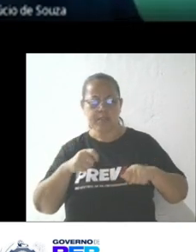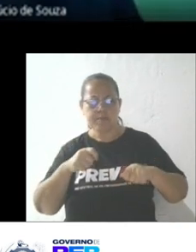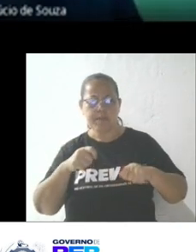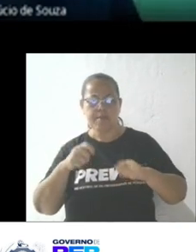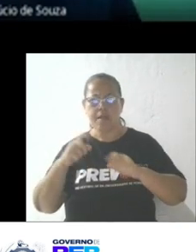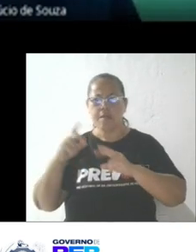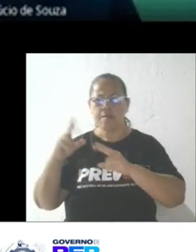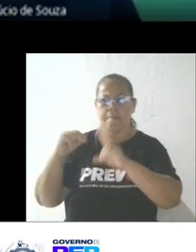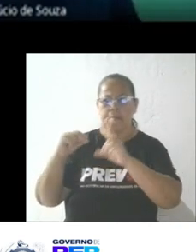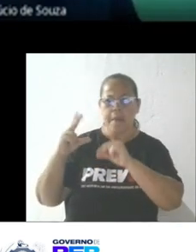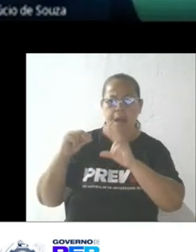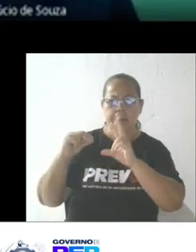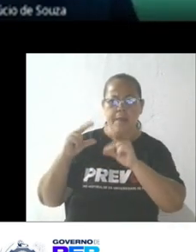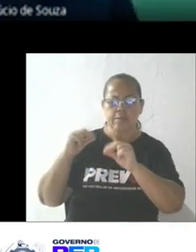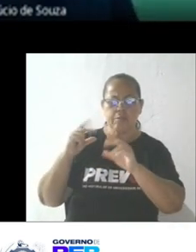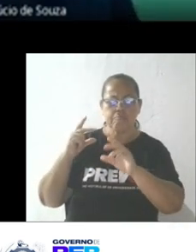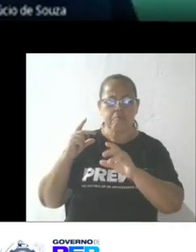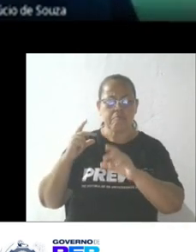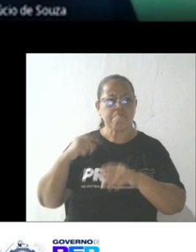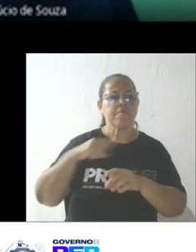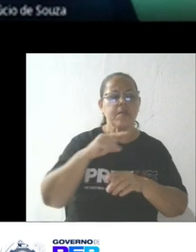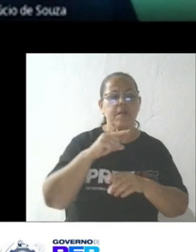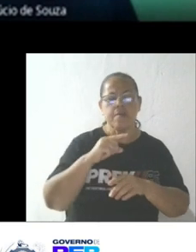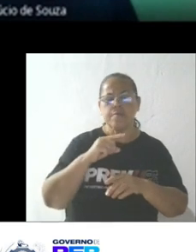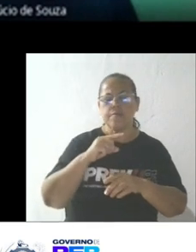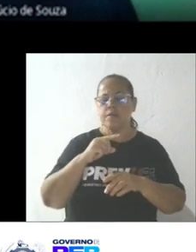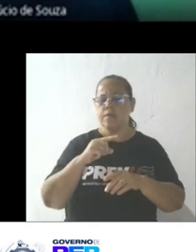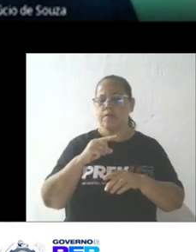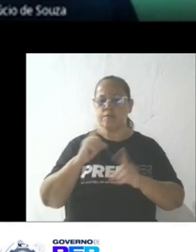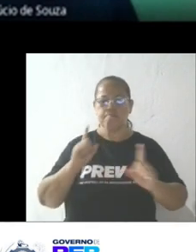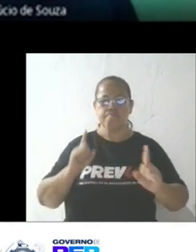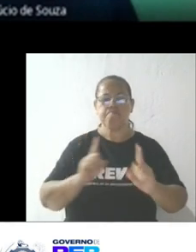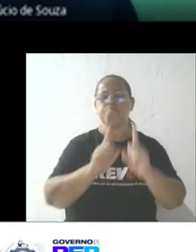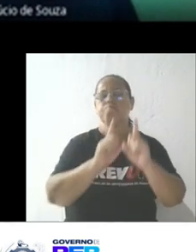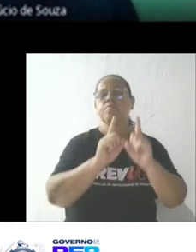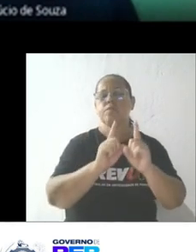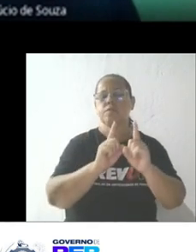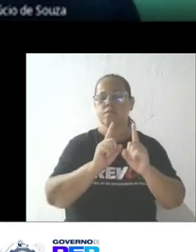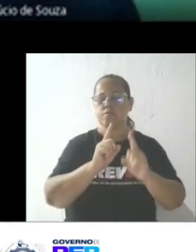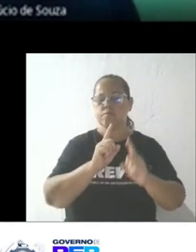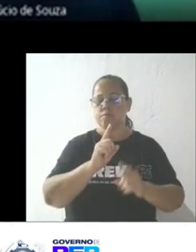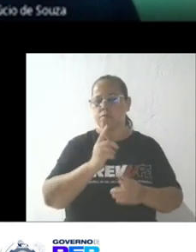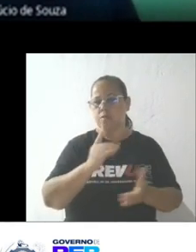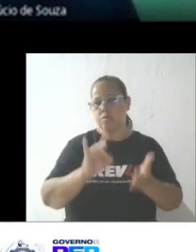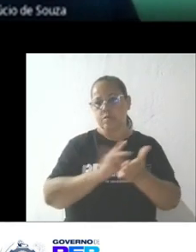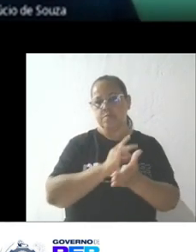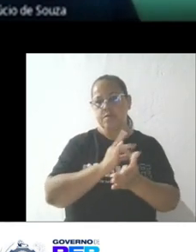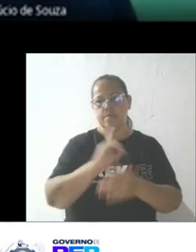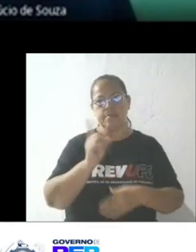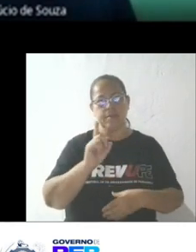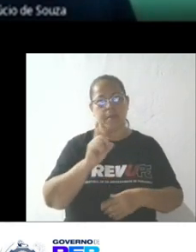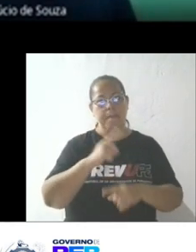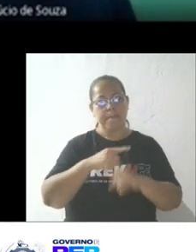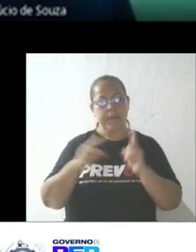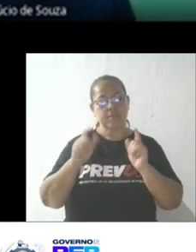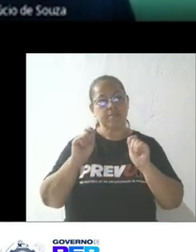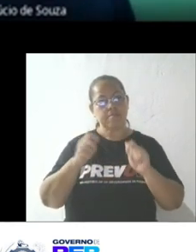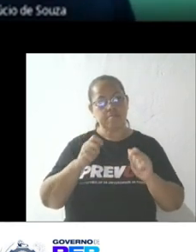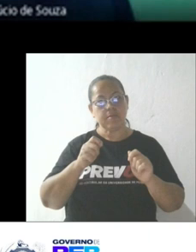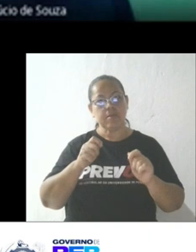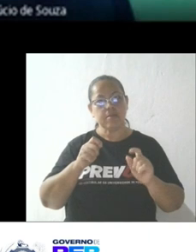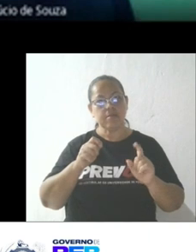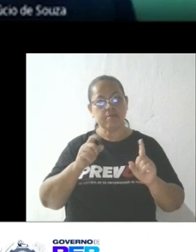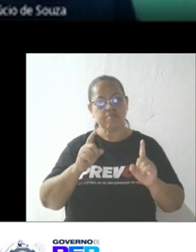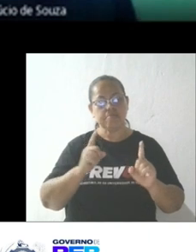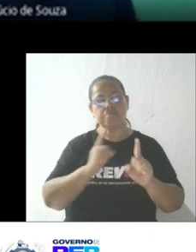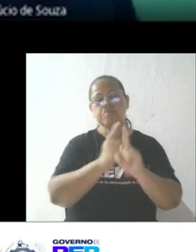de atacar o inimigo para H a única coisa capaz de atacar o inimigo e assegurar algum tipo